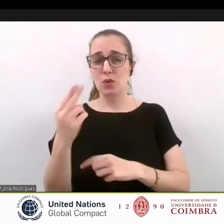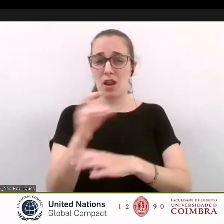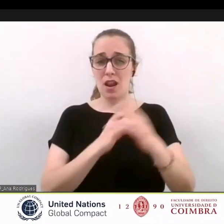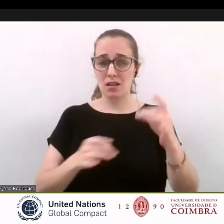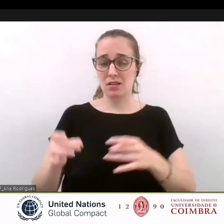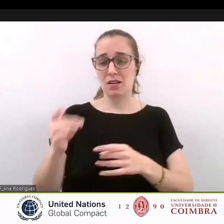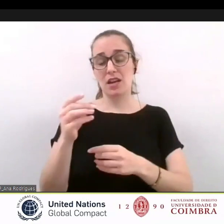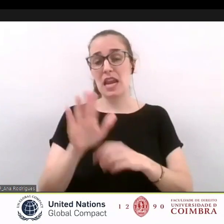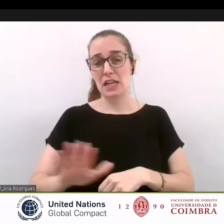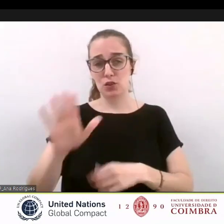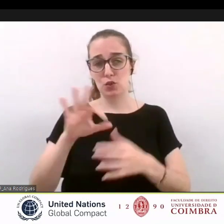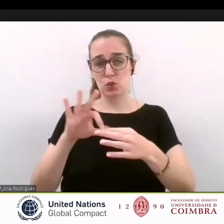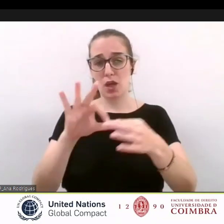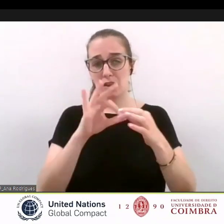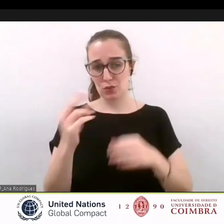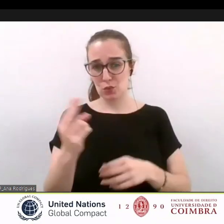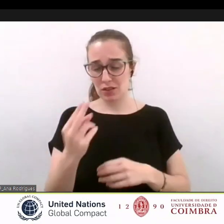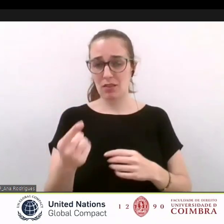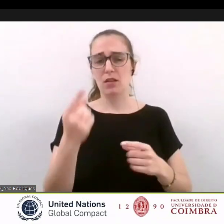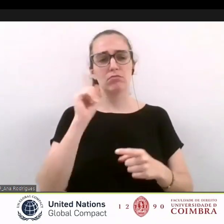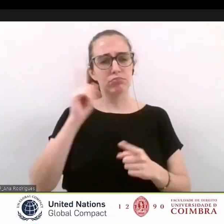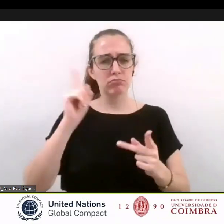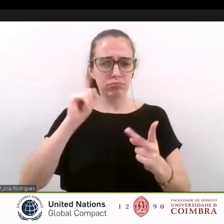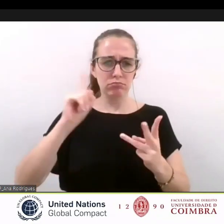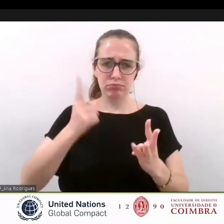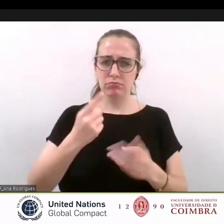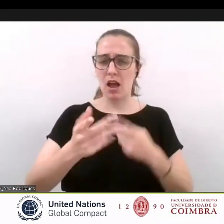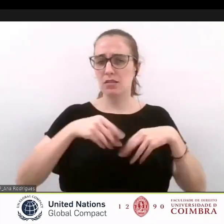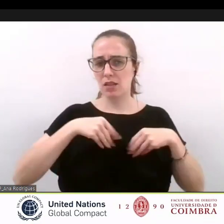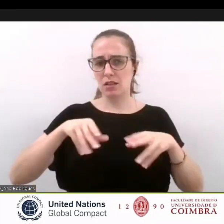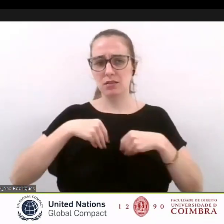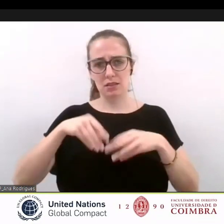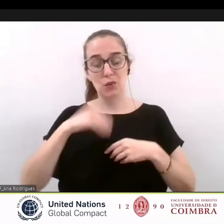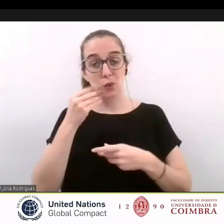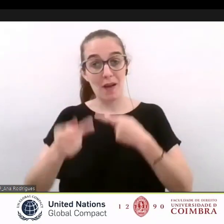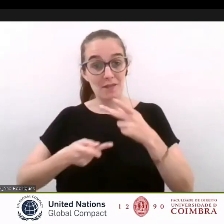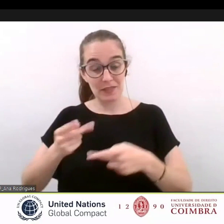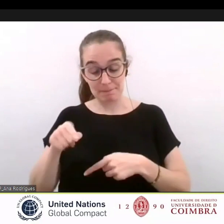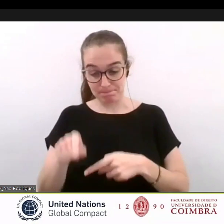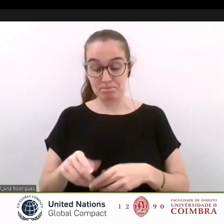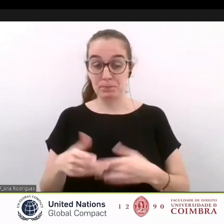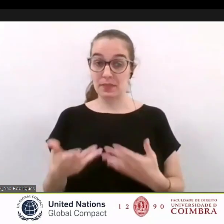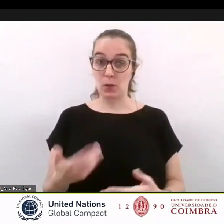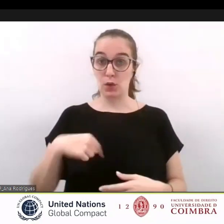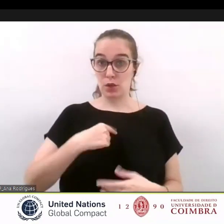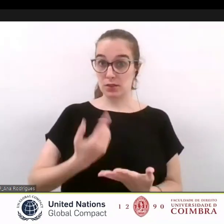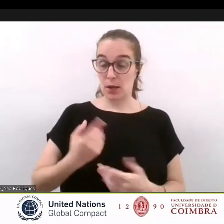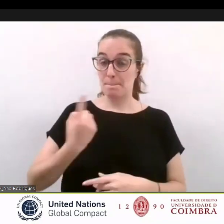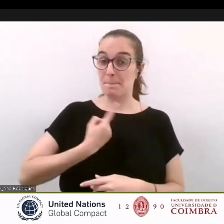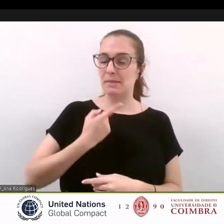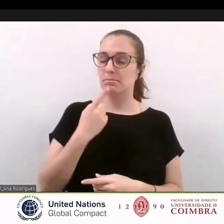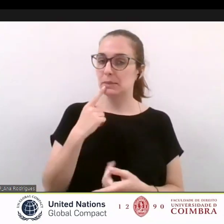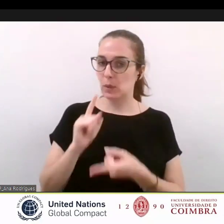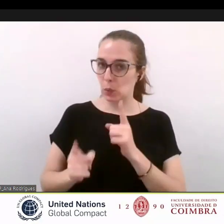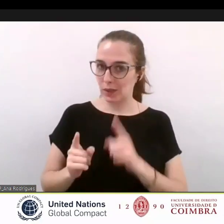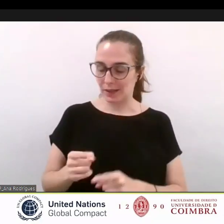aceitaram ali um conjunto de metas e de métricas para medir essas metas. então aquilo em que nós temos que nos focar